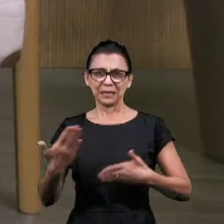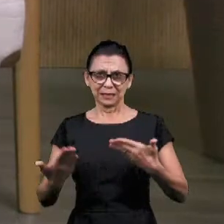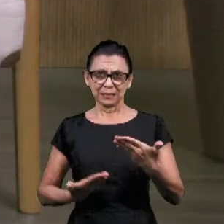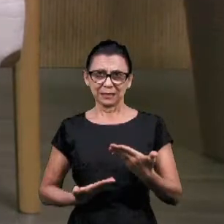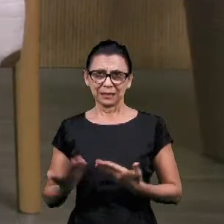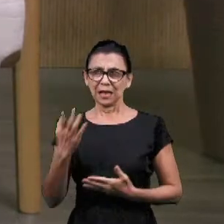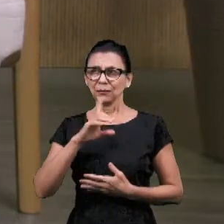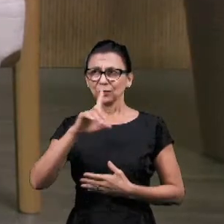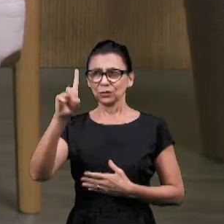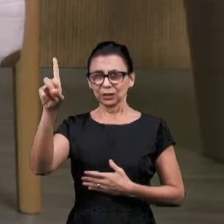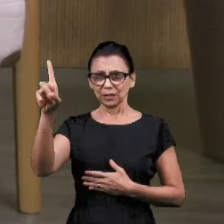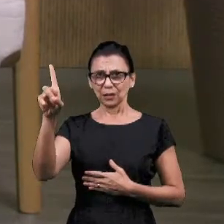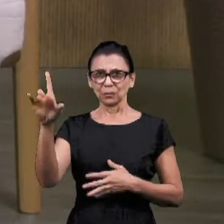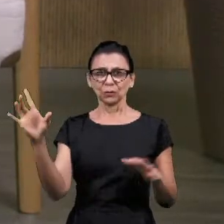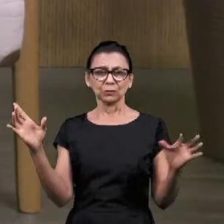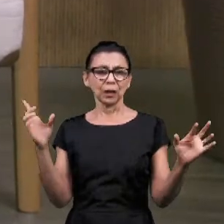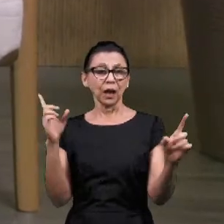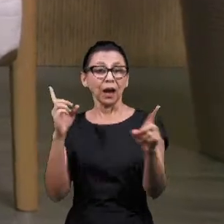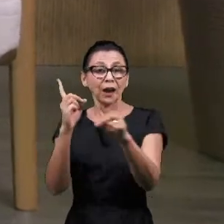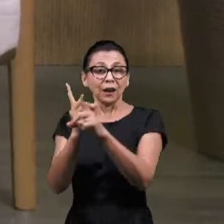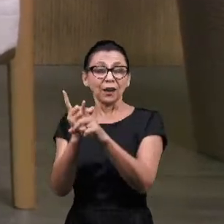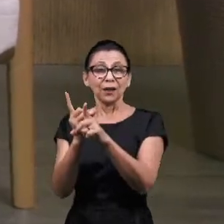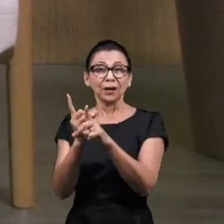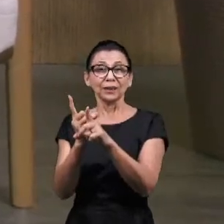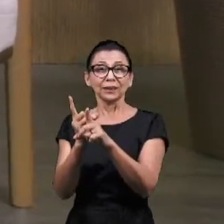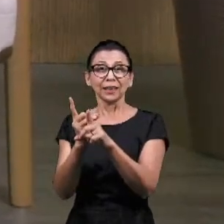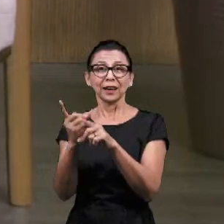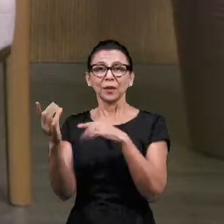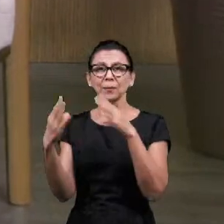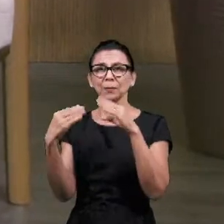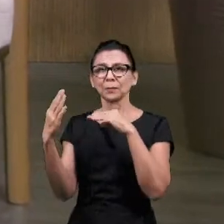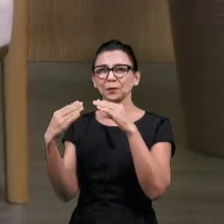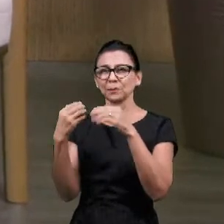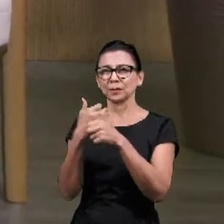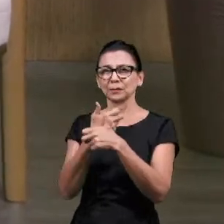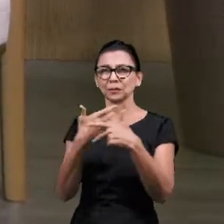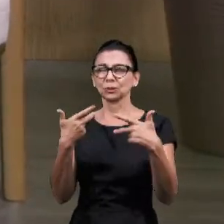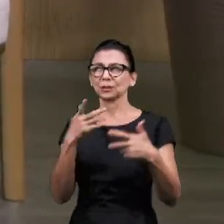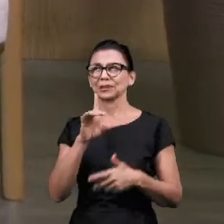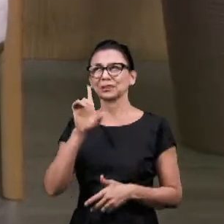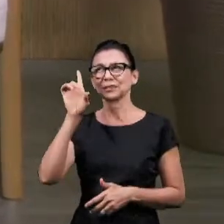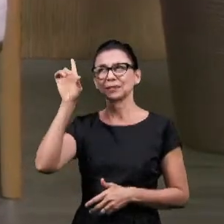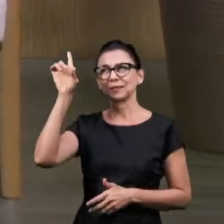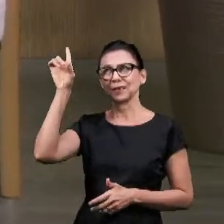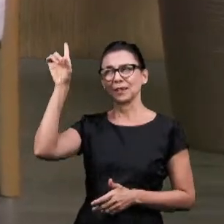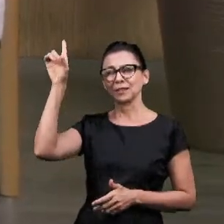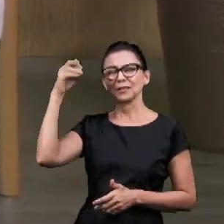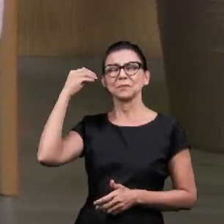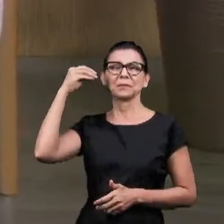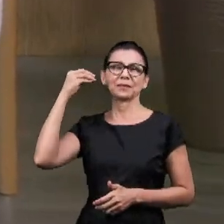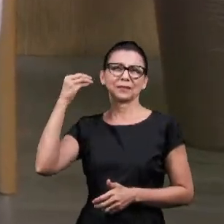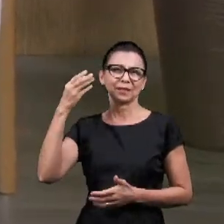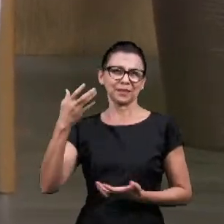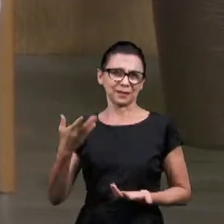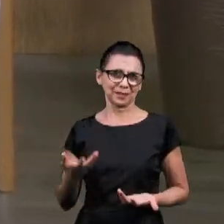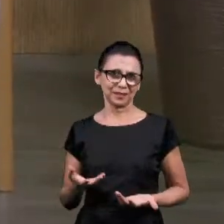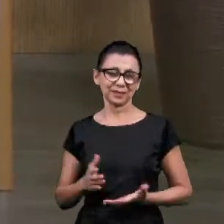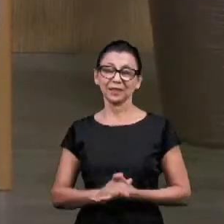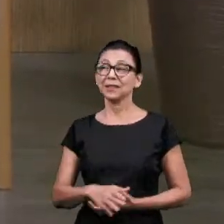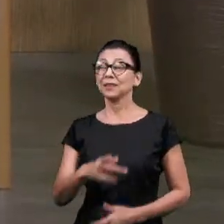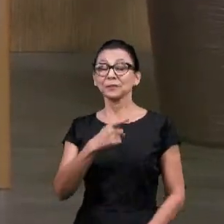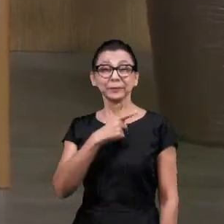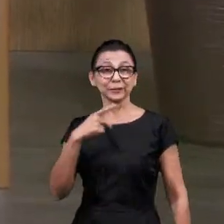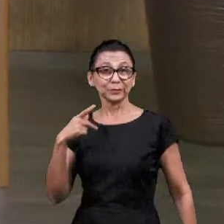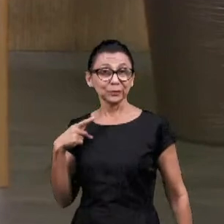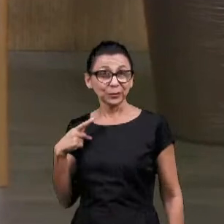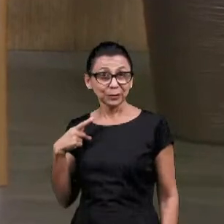a conversa é diferente, né? A gente fala das coisas de Deus, fala das experiências, fala... Pastor, então, é